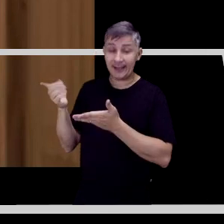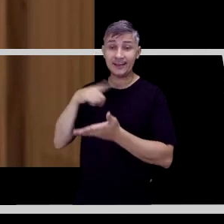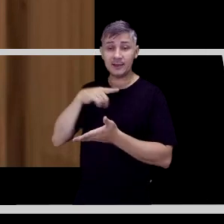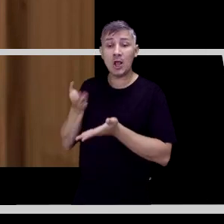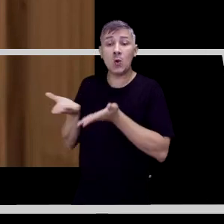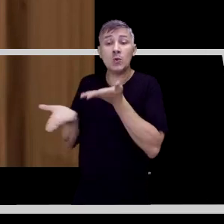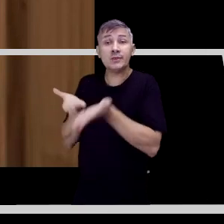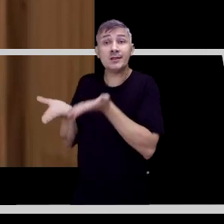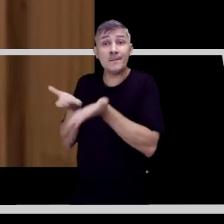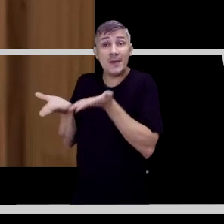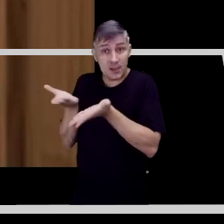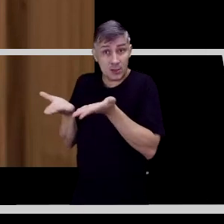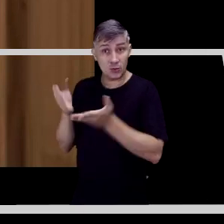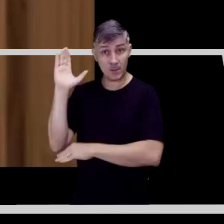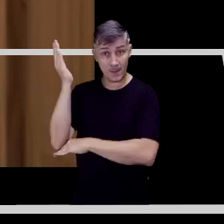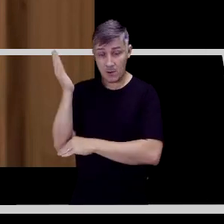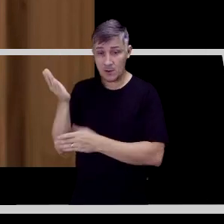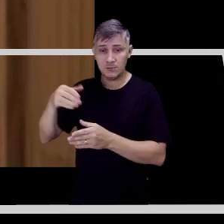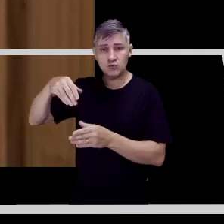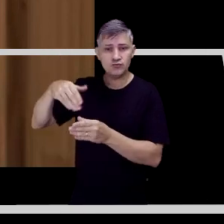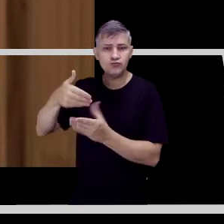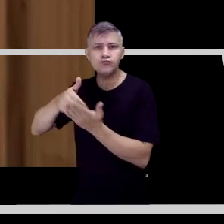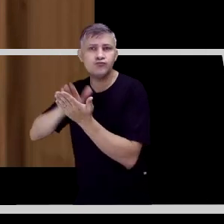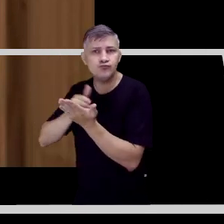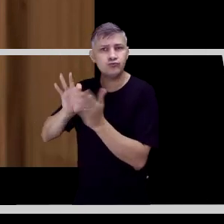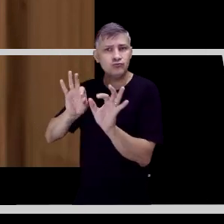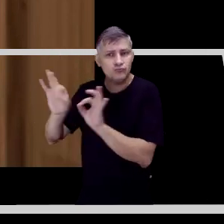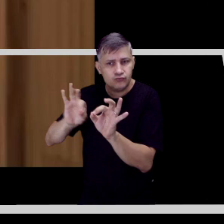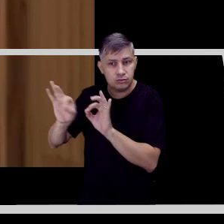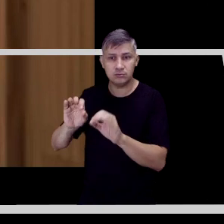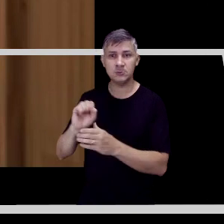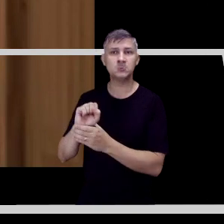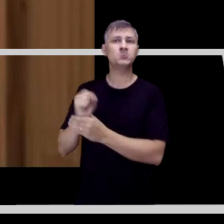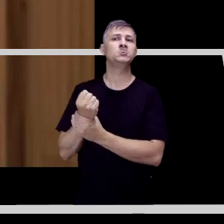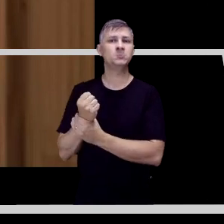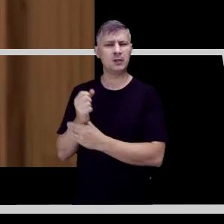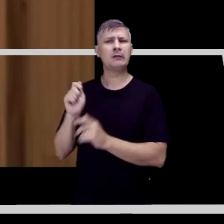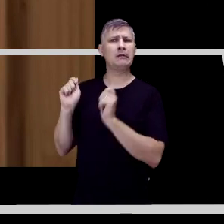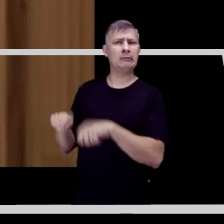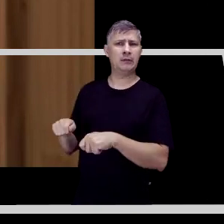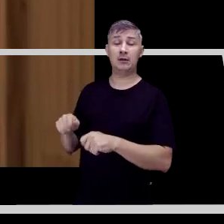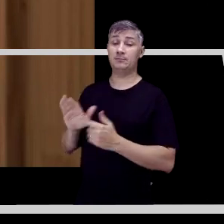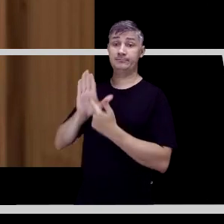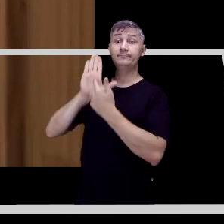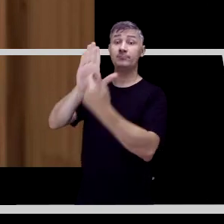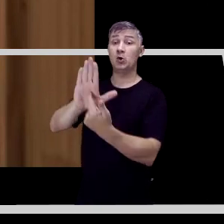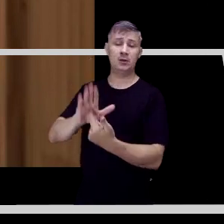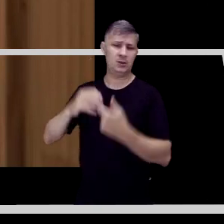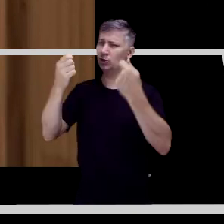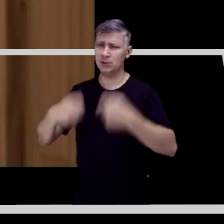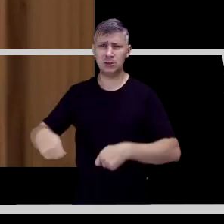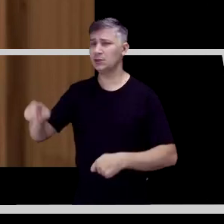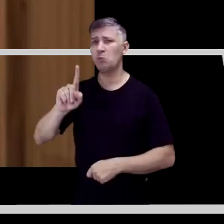pelo seu tratamento e pelo seu processo industrializado, ele pode, sua superfície pode ficar exposta,